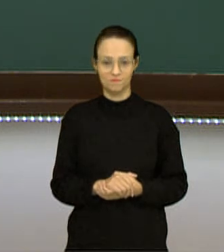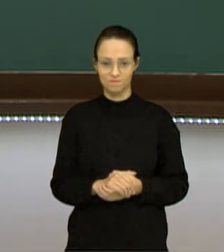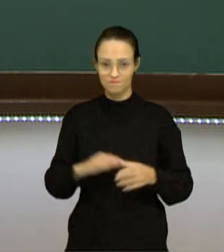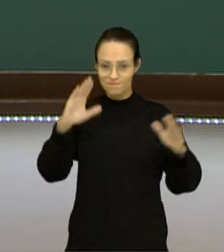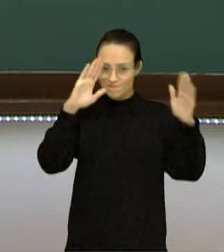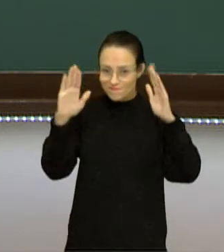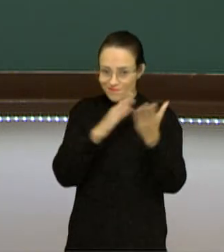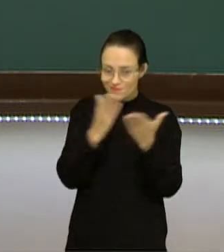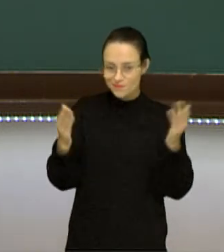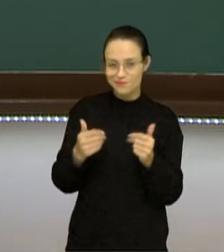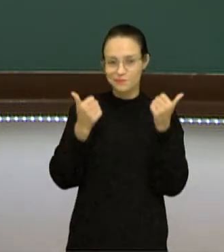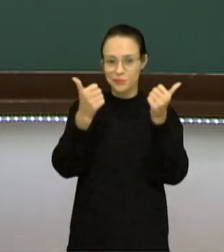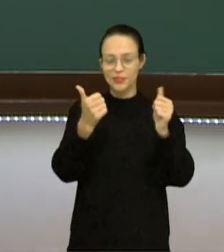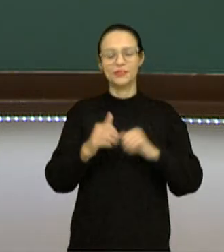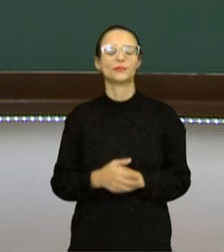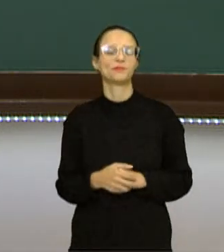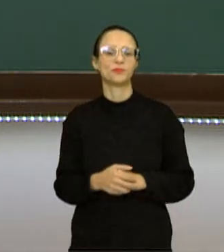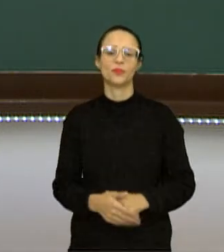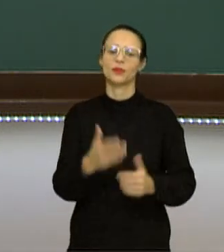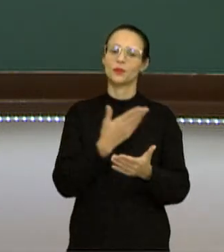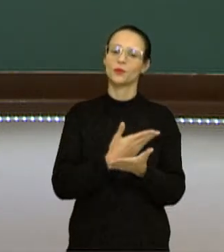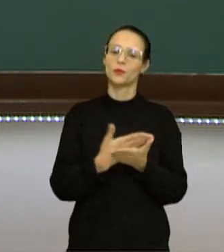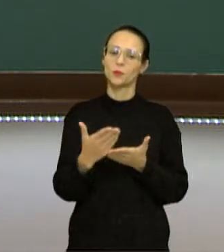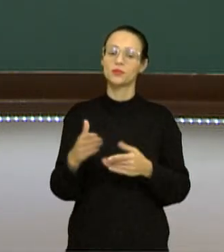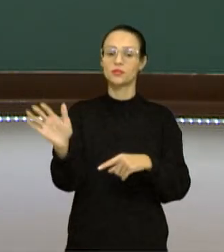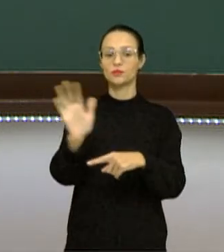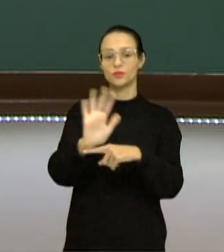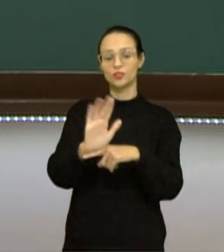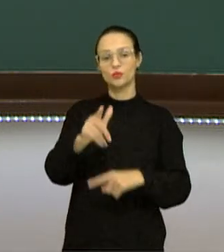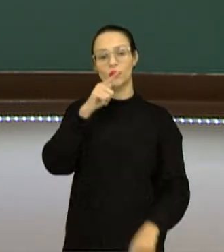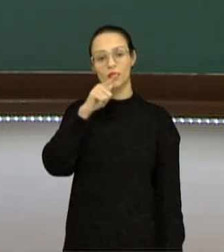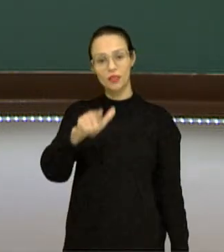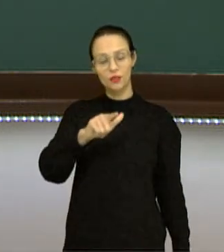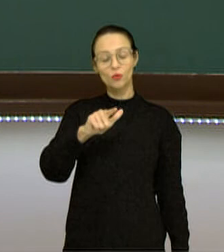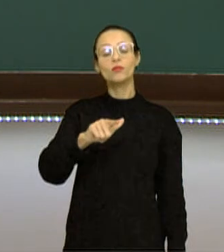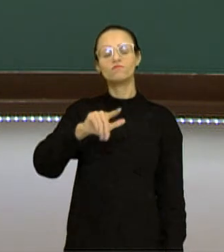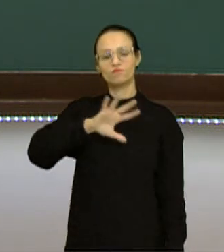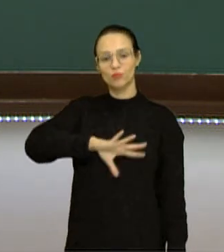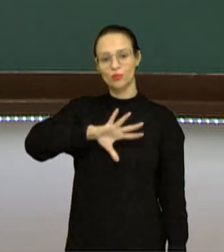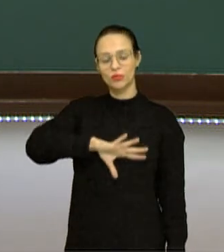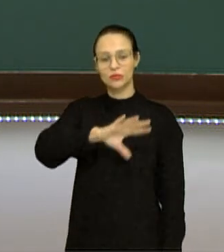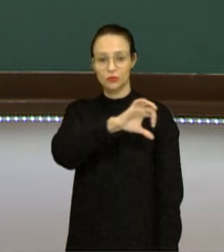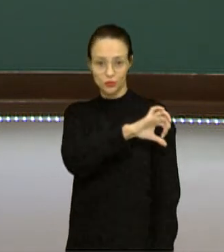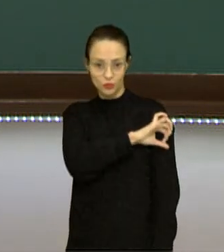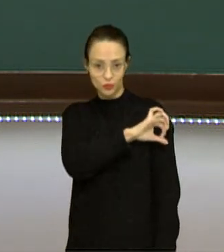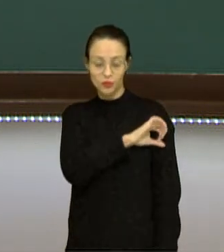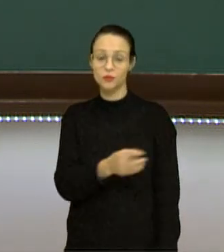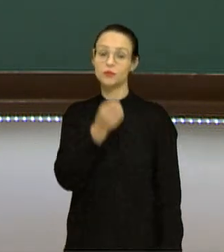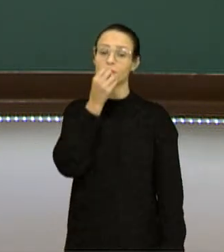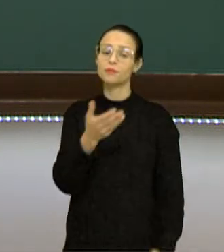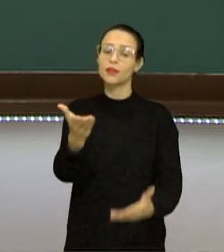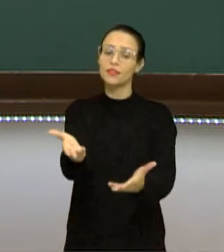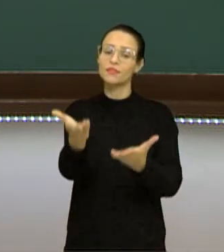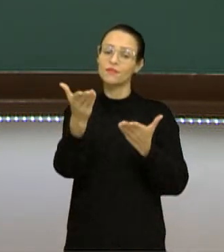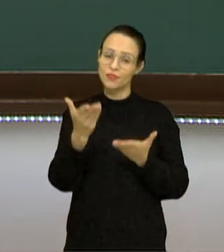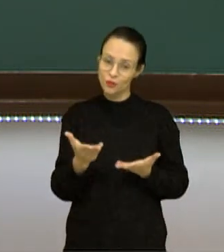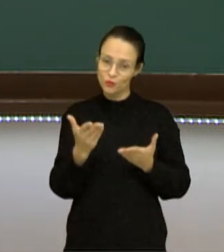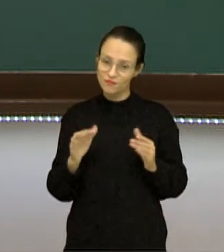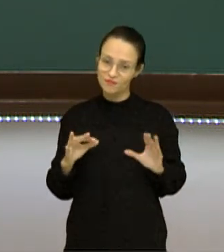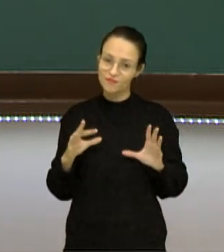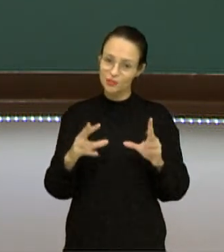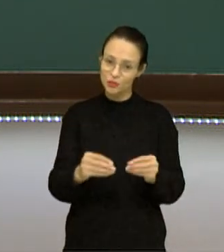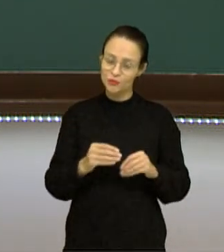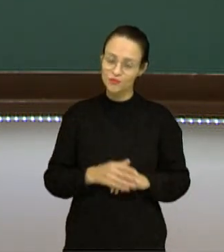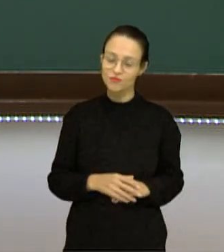Fala galera, beleza? Estamos começando o nosso vídeo de língua portuguesa do nono ano. Seja bem-vinda, seja bem-vindo.